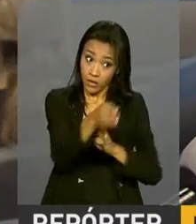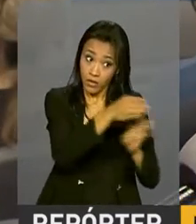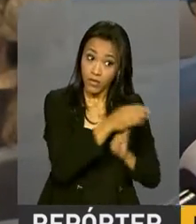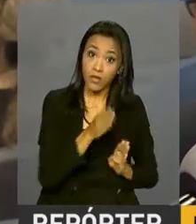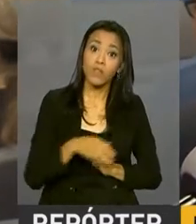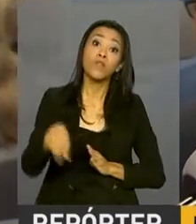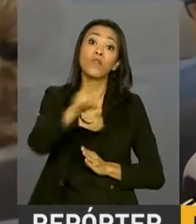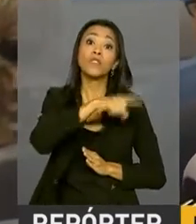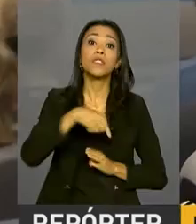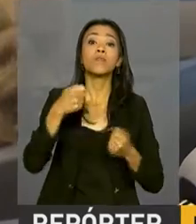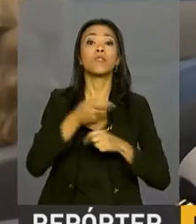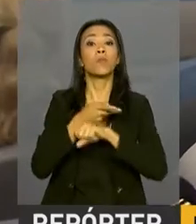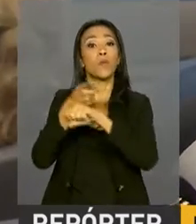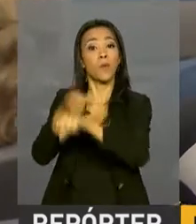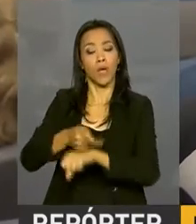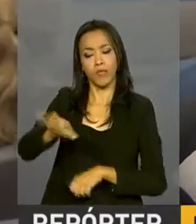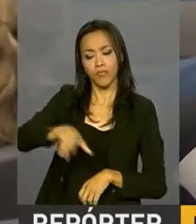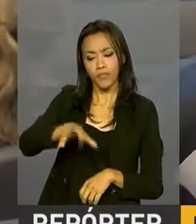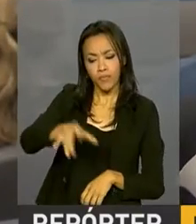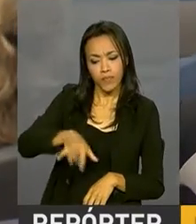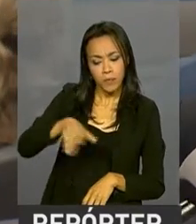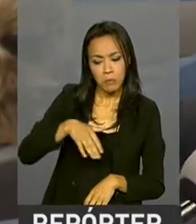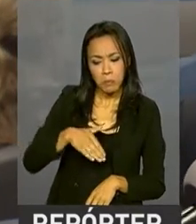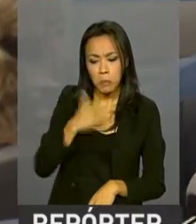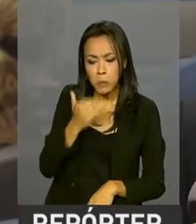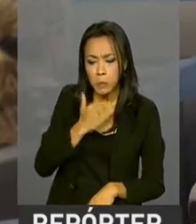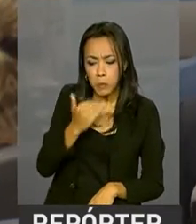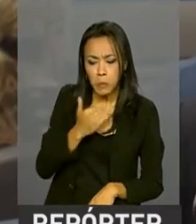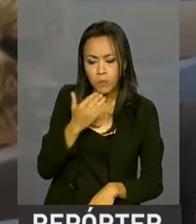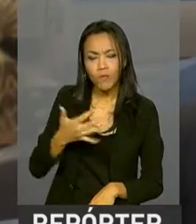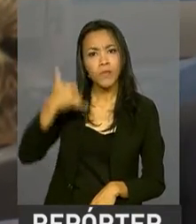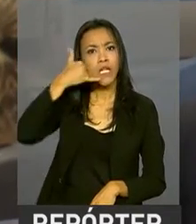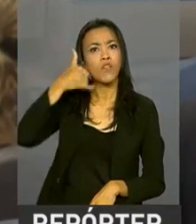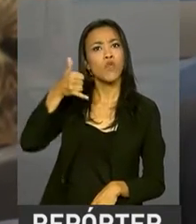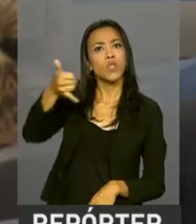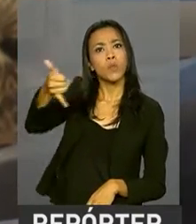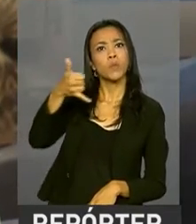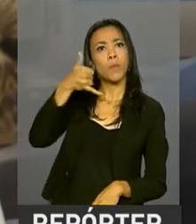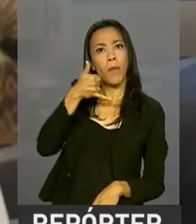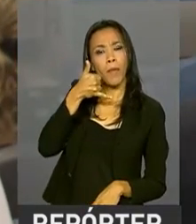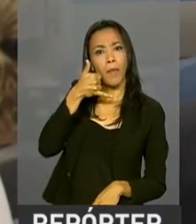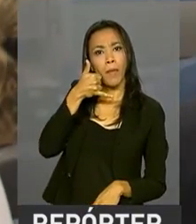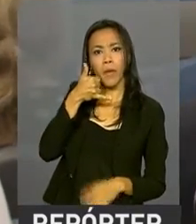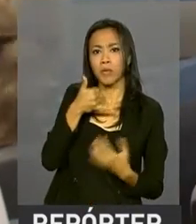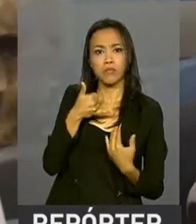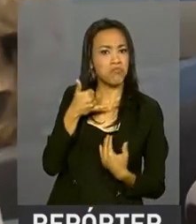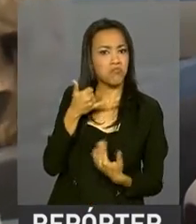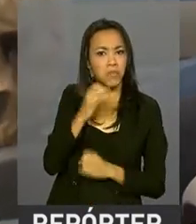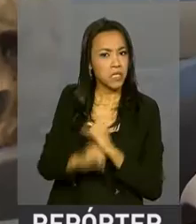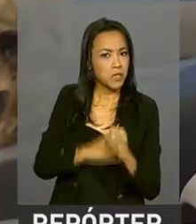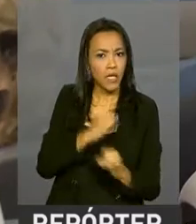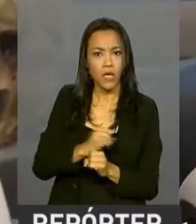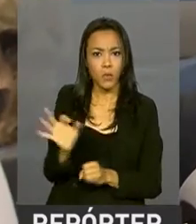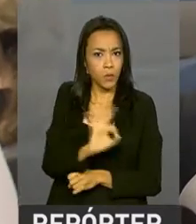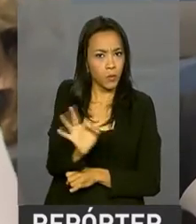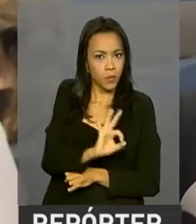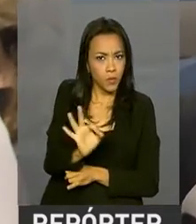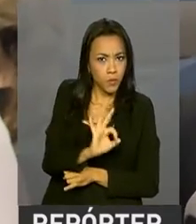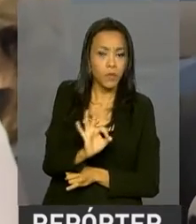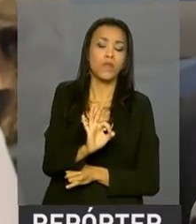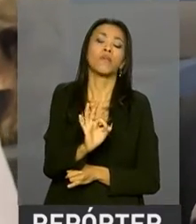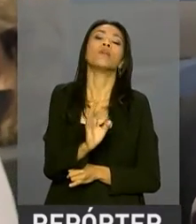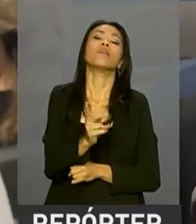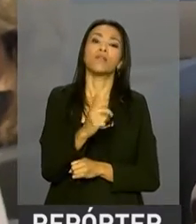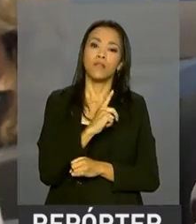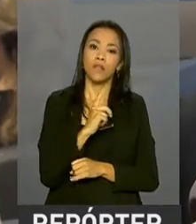canais de atendimento eletrônico não tiver possibilidade obviamente não tiver um telefone não tiver acesso à internet ea gente tem também o